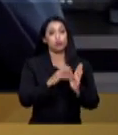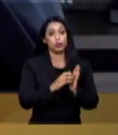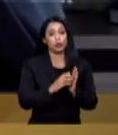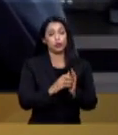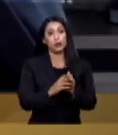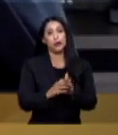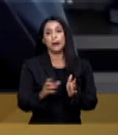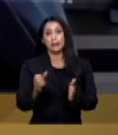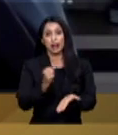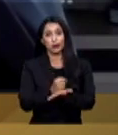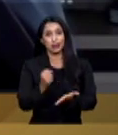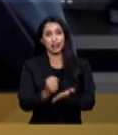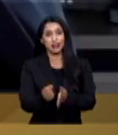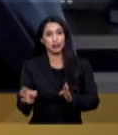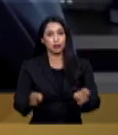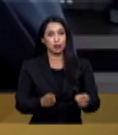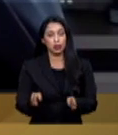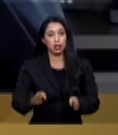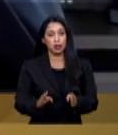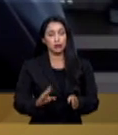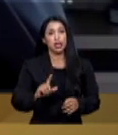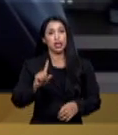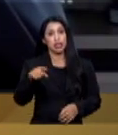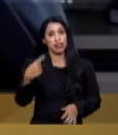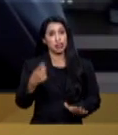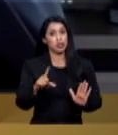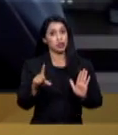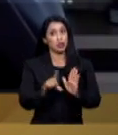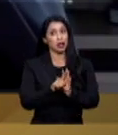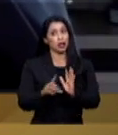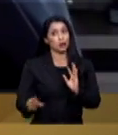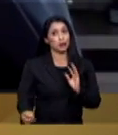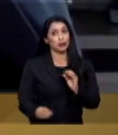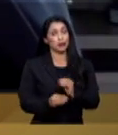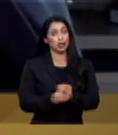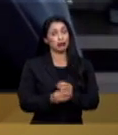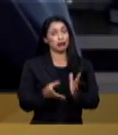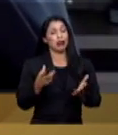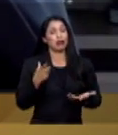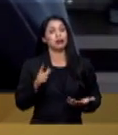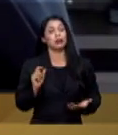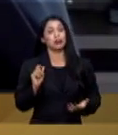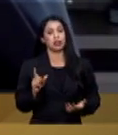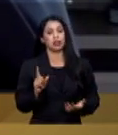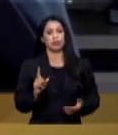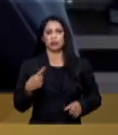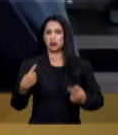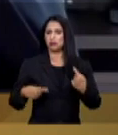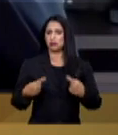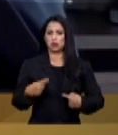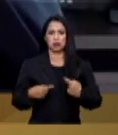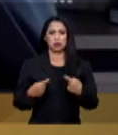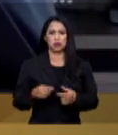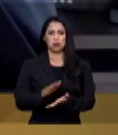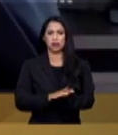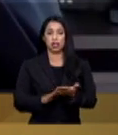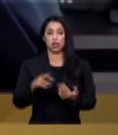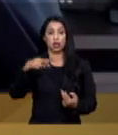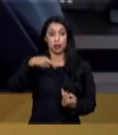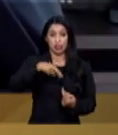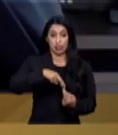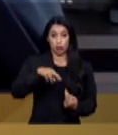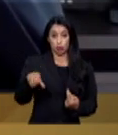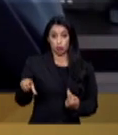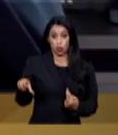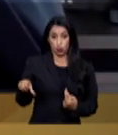genérica permitindo contratações temporárias. Nós não discutimos, nenhum de nós aqui, que o inciso 9